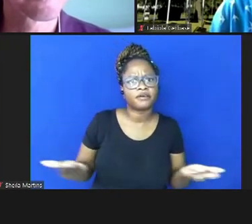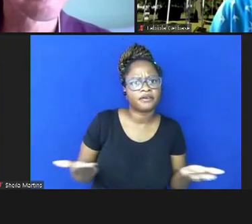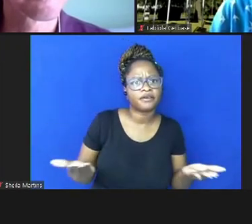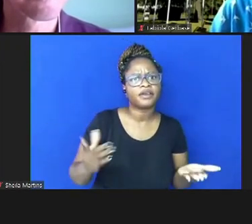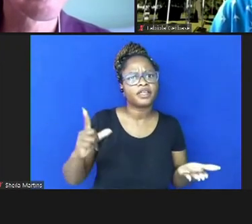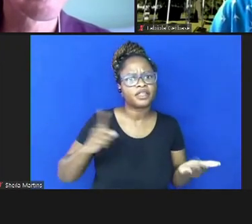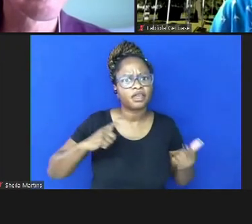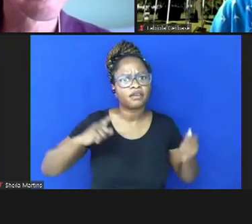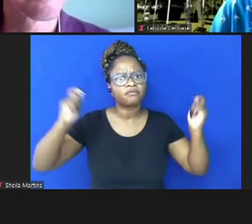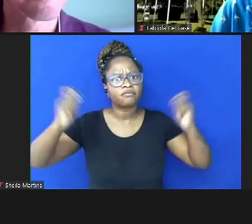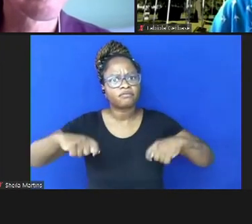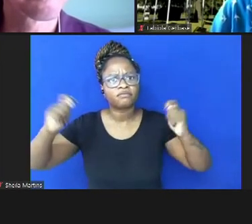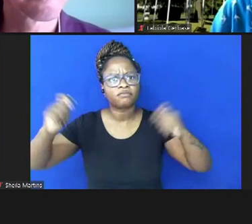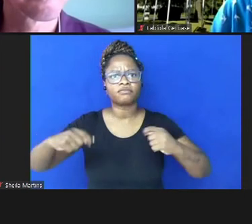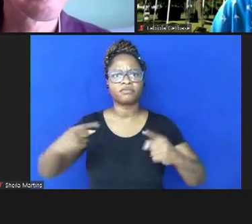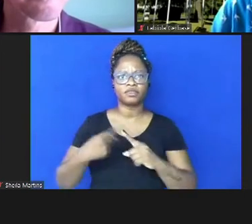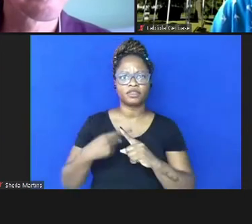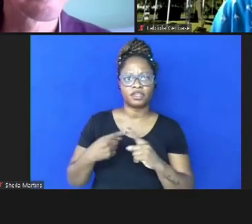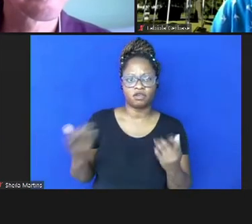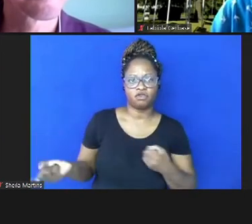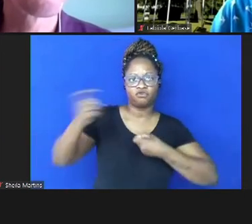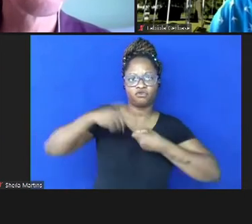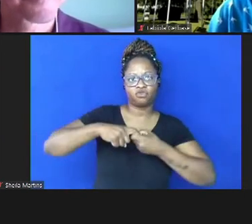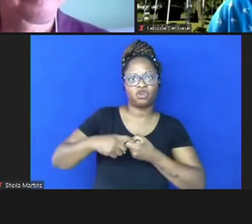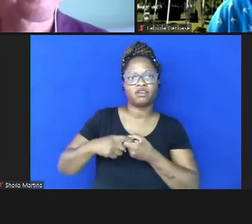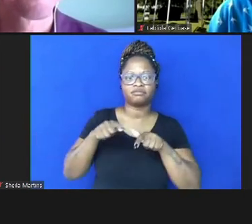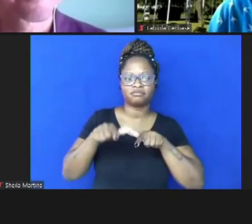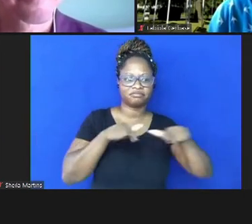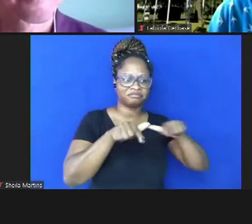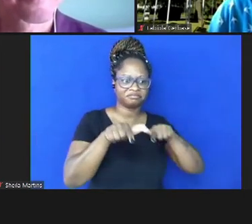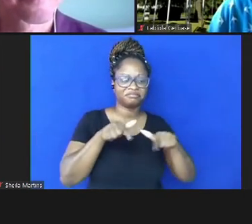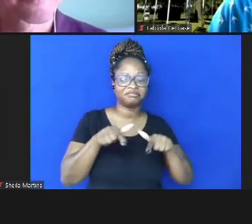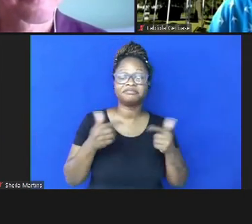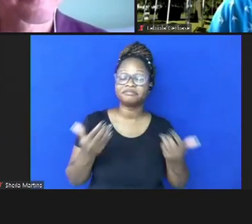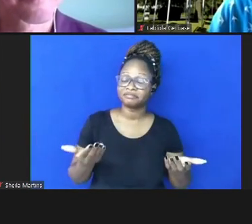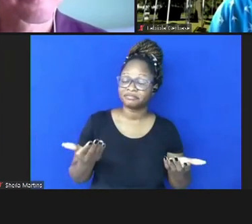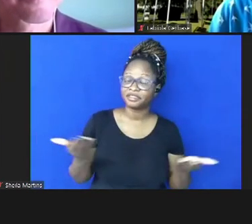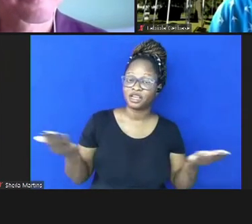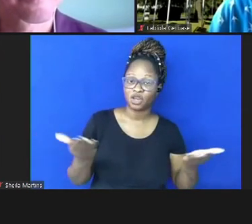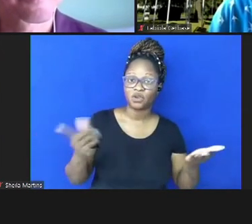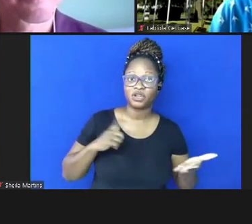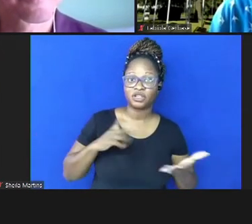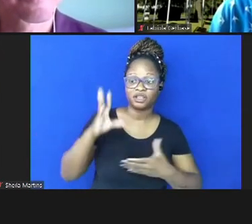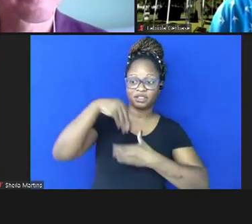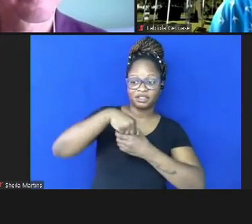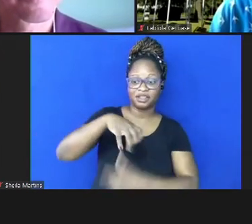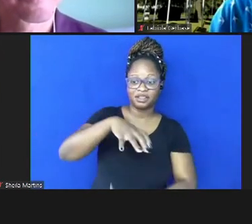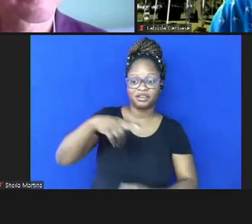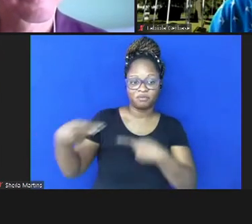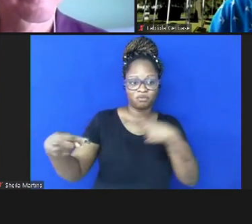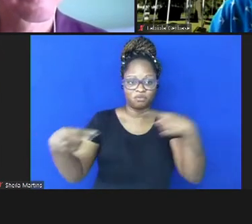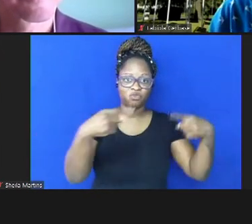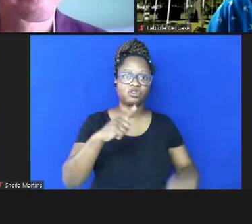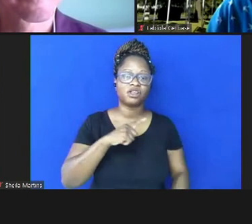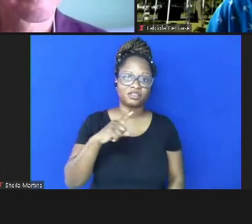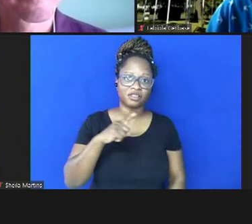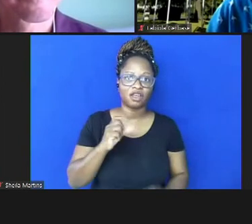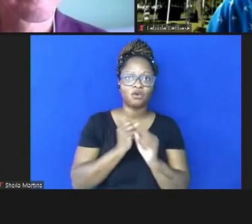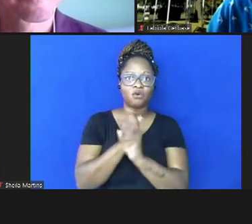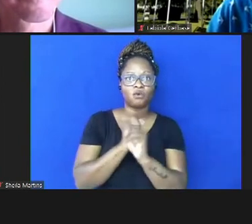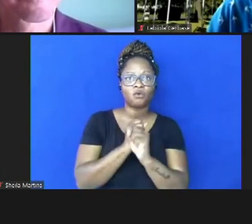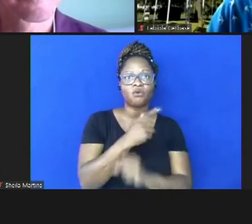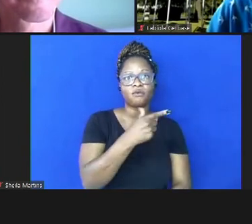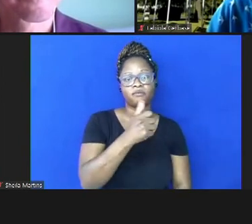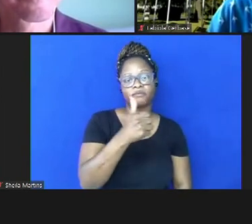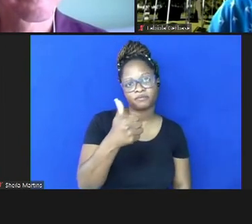na sua carreira e que querem retomar, tá? Então, está dentro das políticas para o ano de 21, e